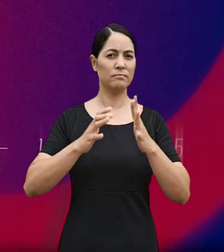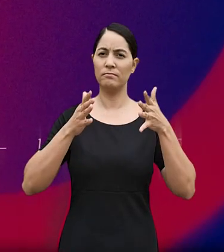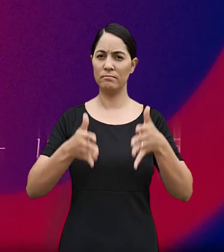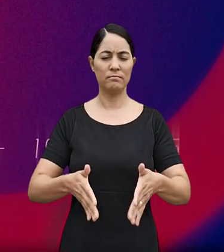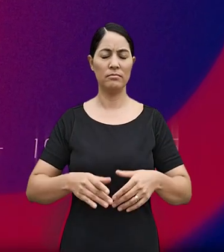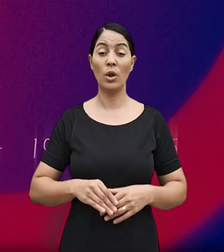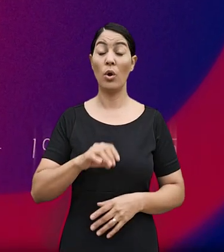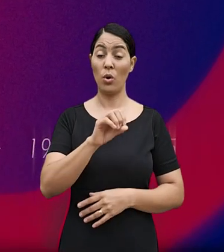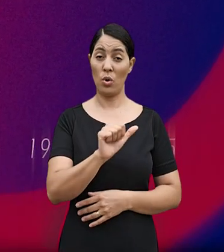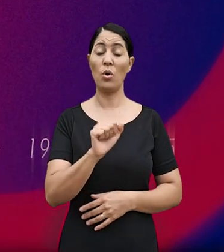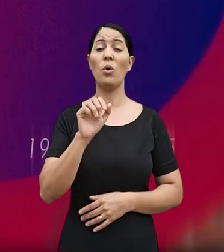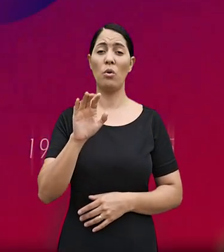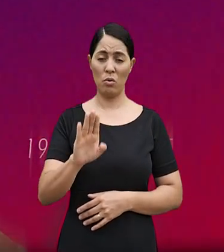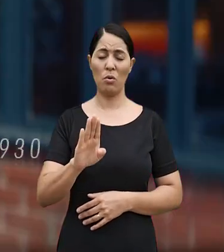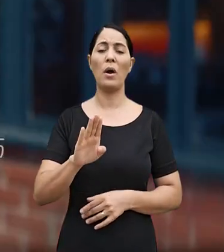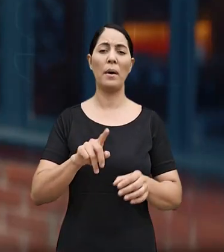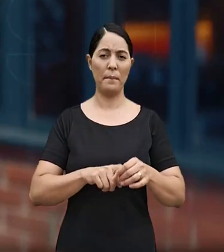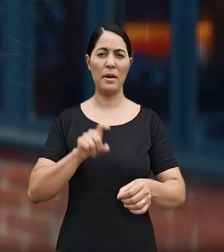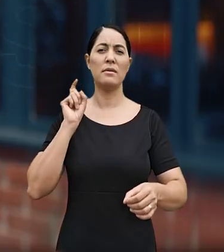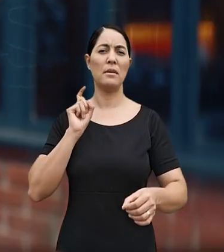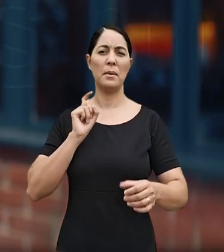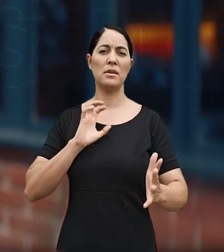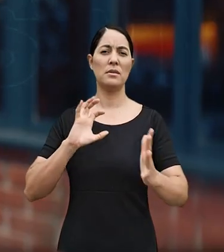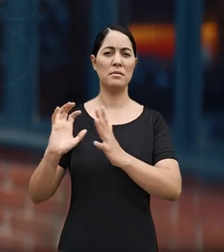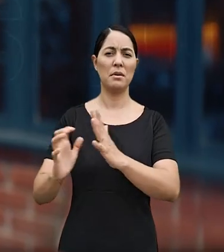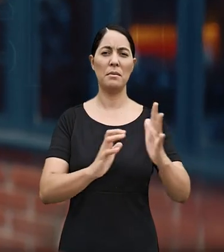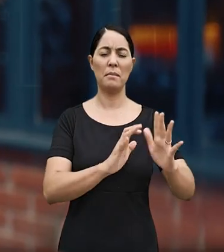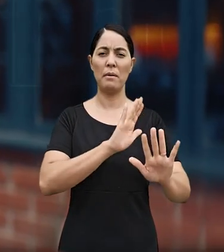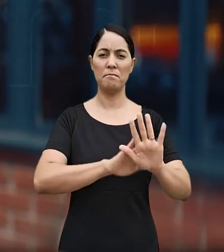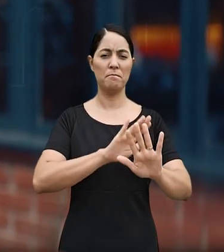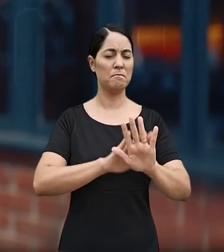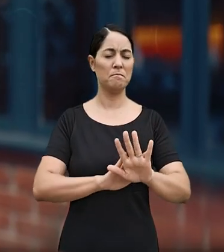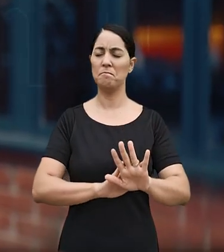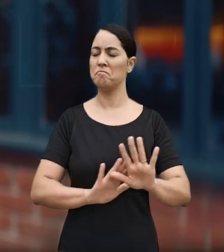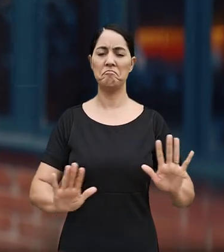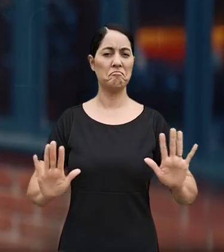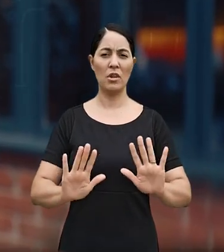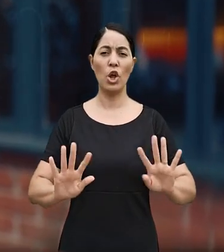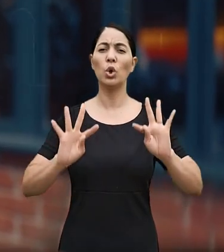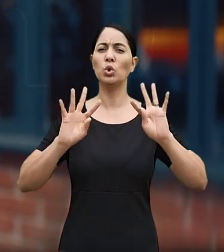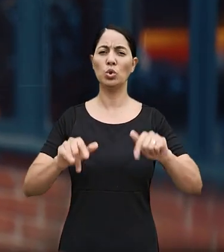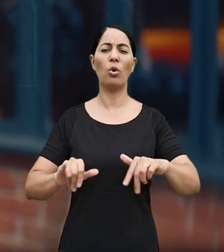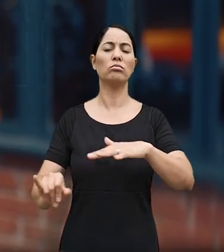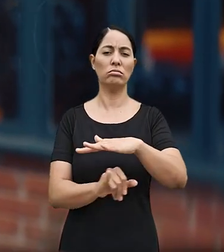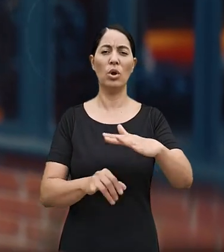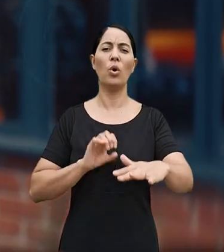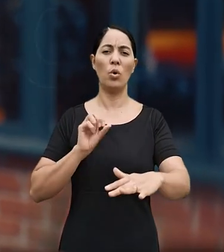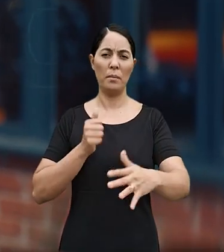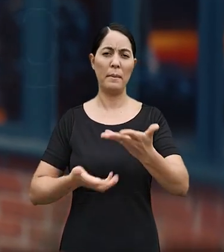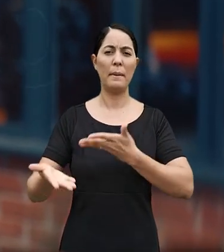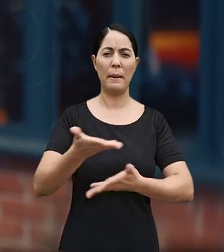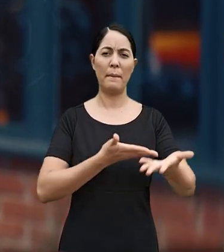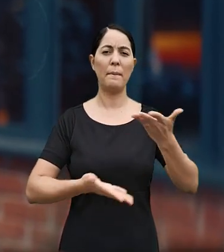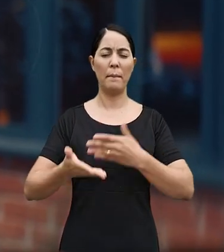Apartidarismo. A OAB mantém a independência de partidos e ideologias, dialogando com todas as instituições